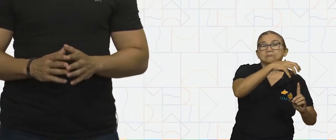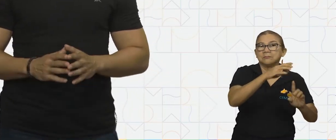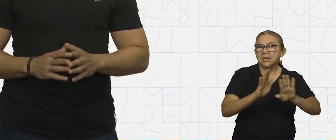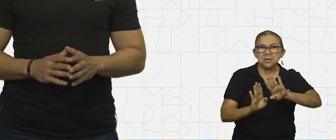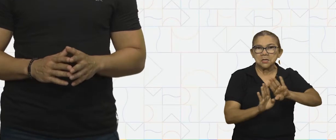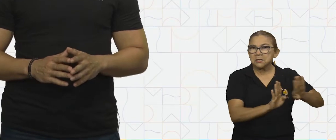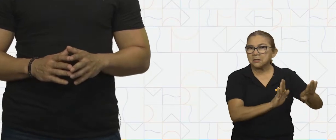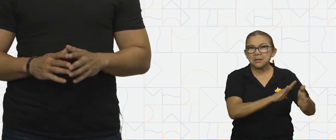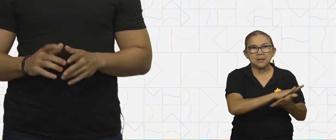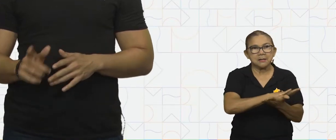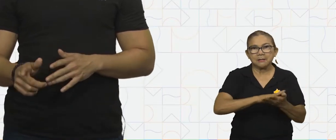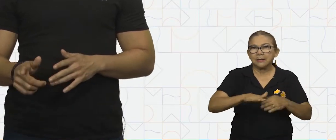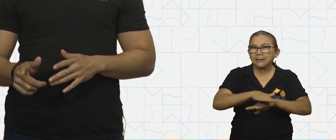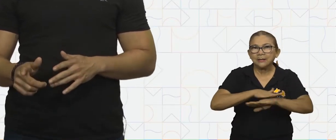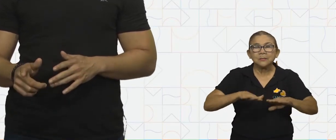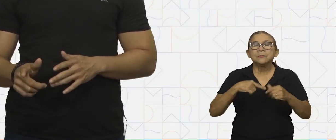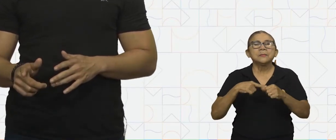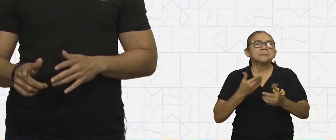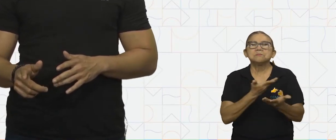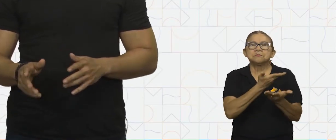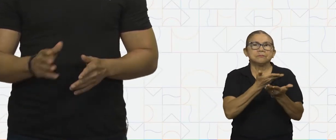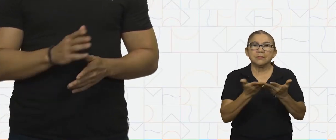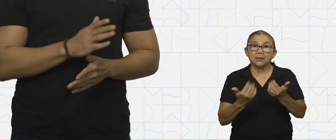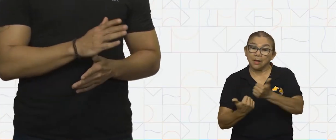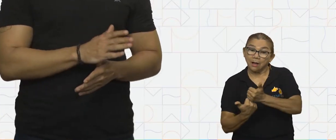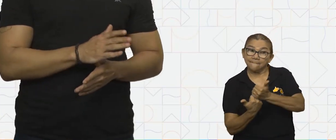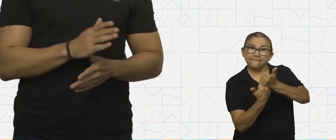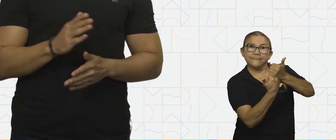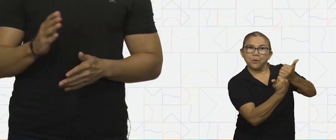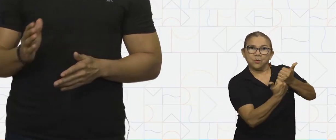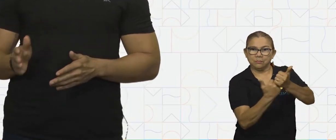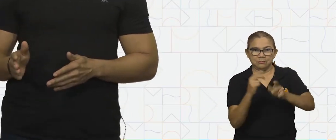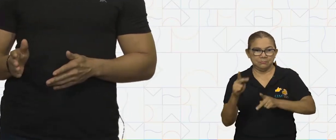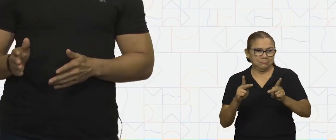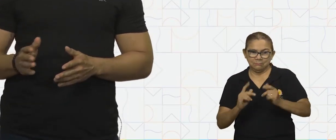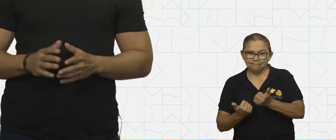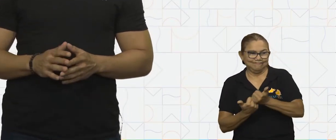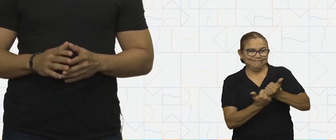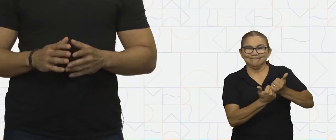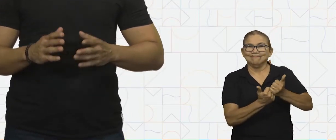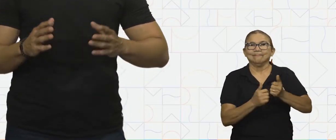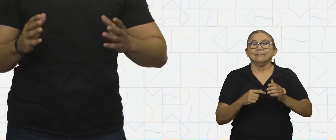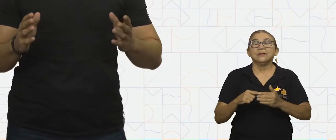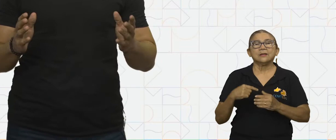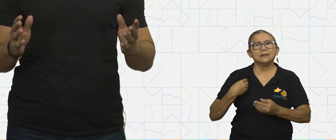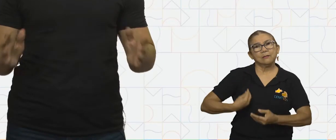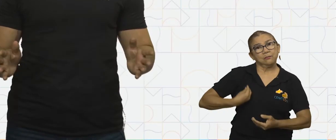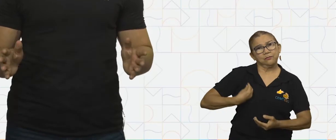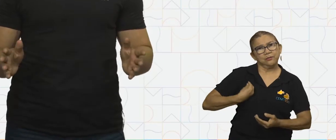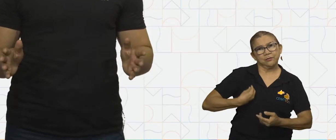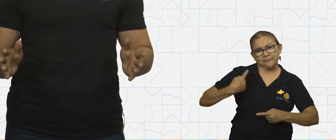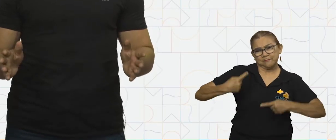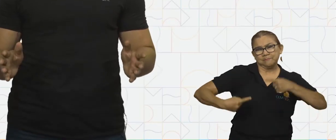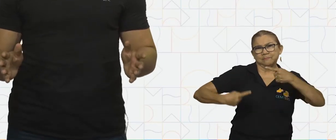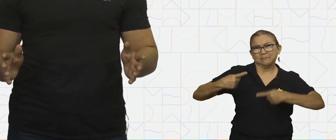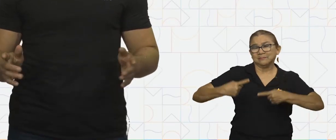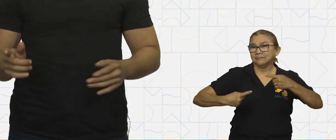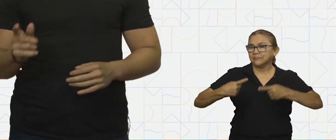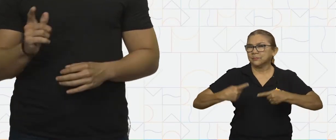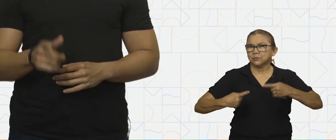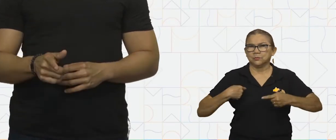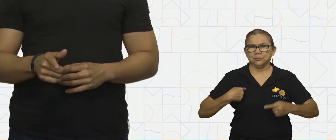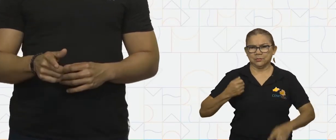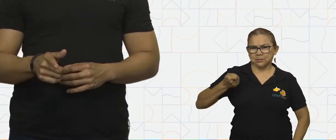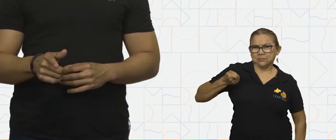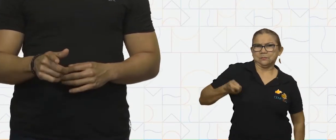perdeu o apoio das elites econômicas do país. A década de 1880 vivenciou uma crise política crônica no Brasil.